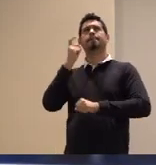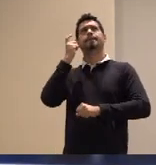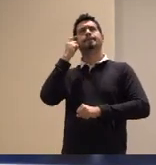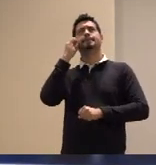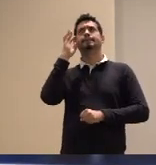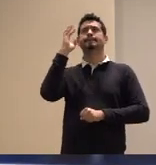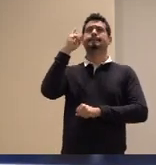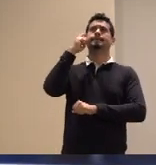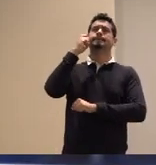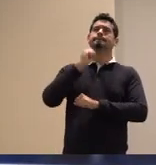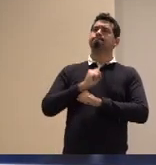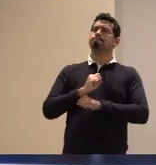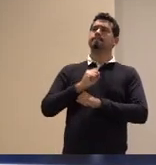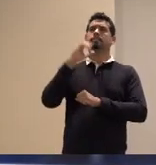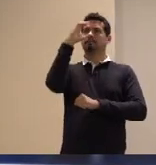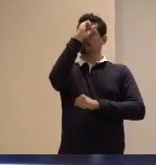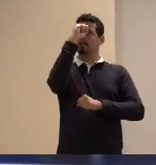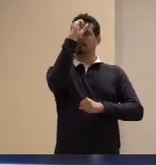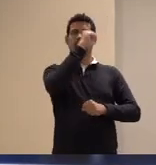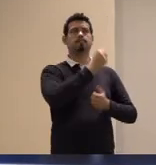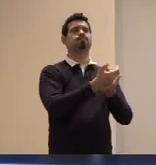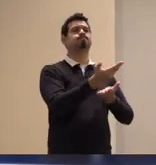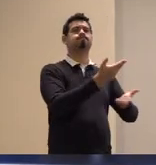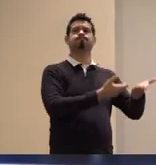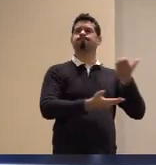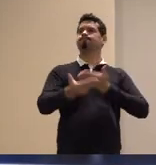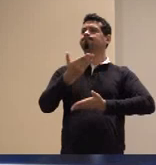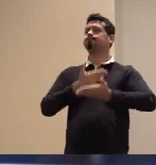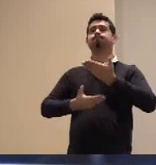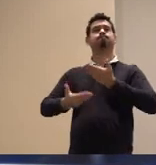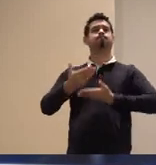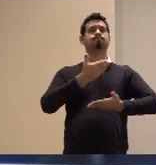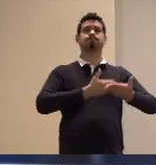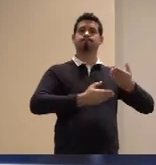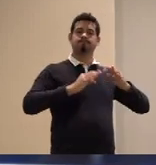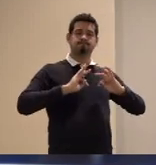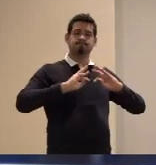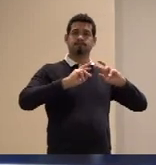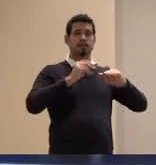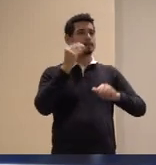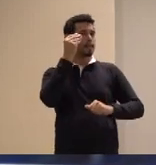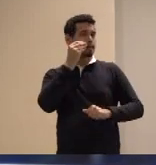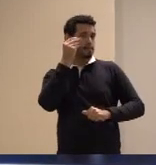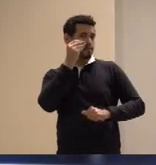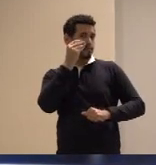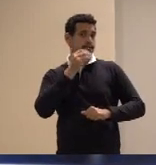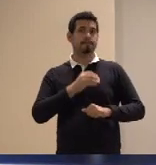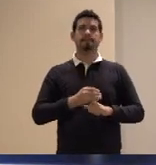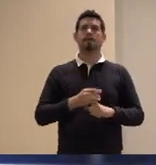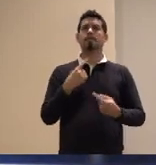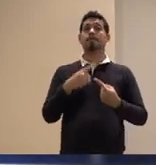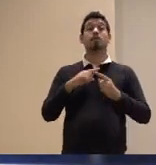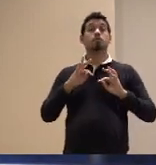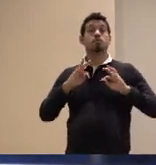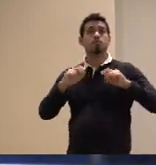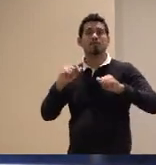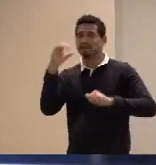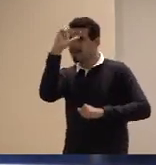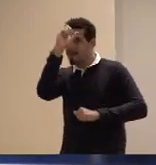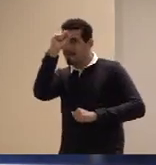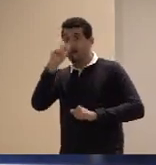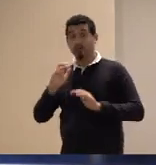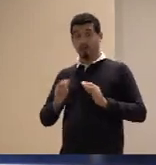um momento de aprendizado e um momento de compartilhamento de experiências. Porque tudo que aprendemos